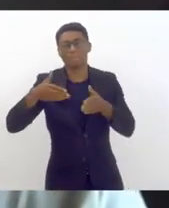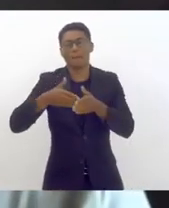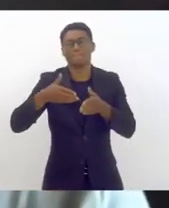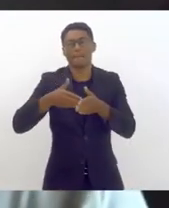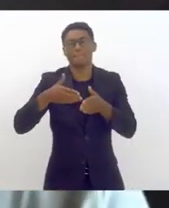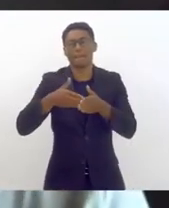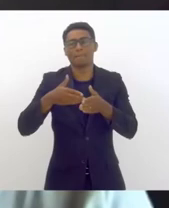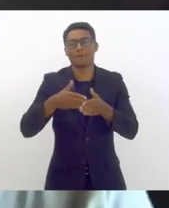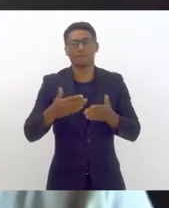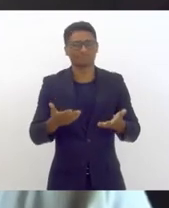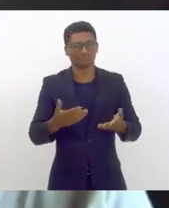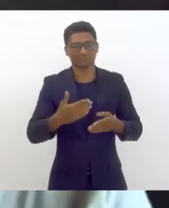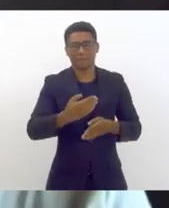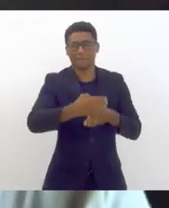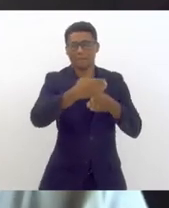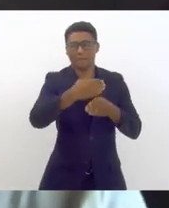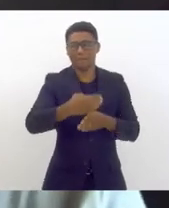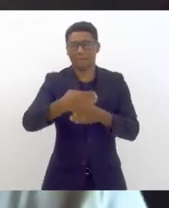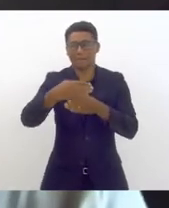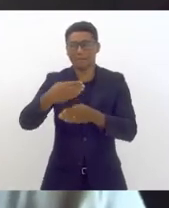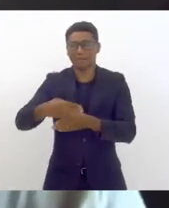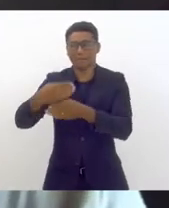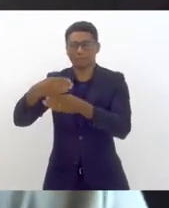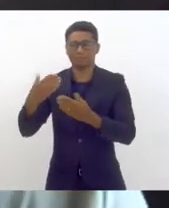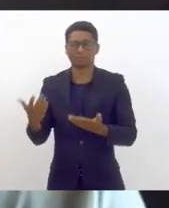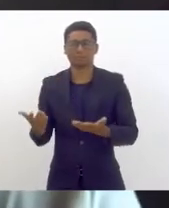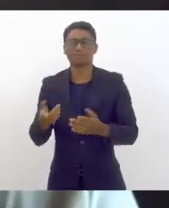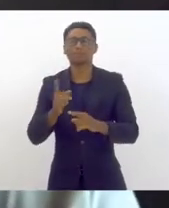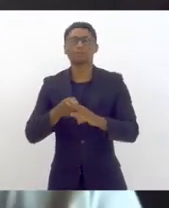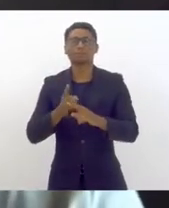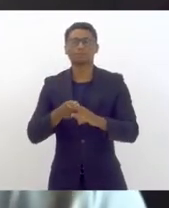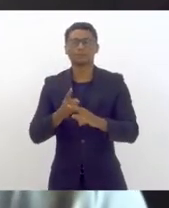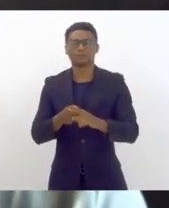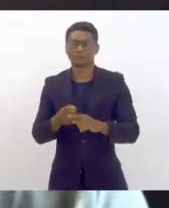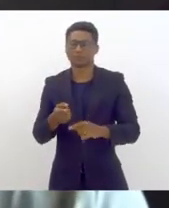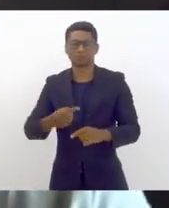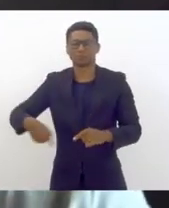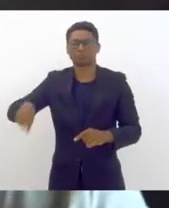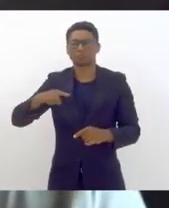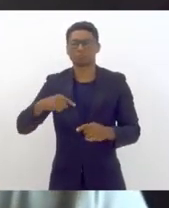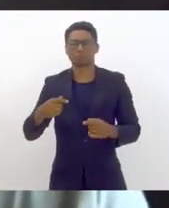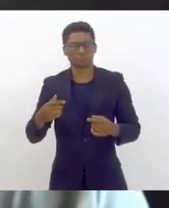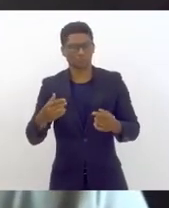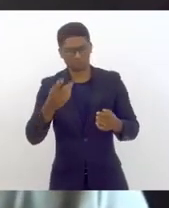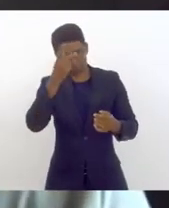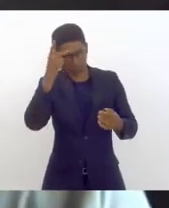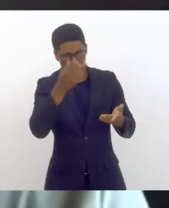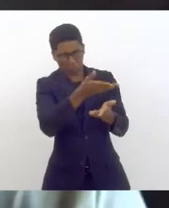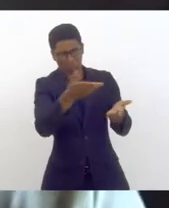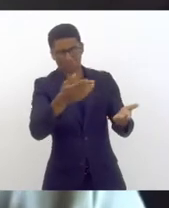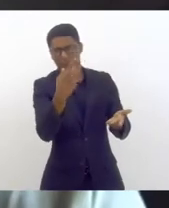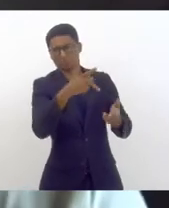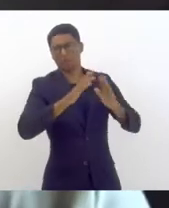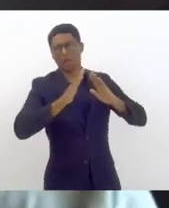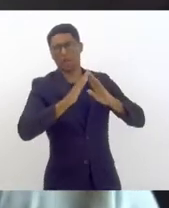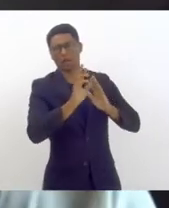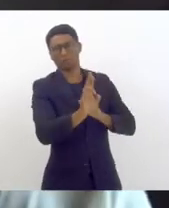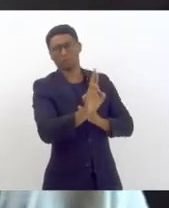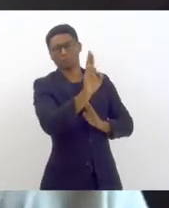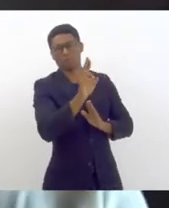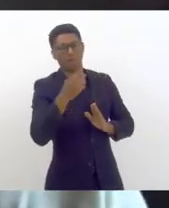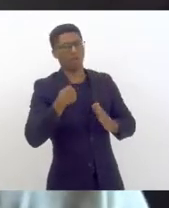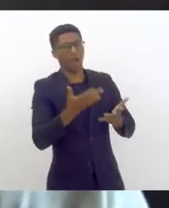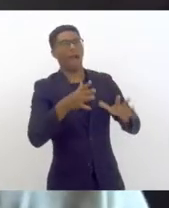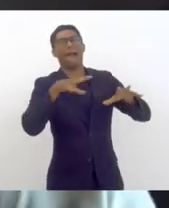vezes injusta, uma vez que ninguém pretende interferir com o direito à posse das pessoas sobre as áreas que